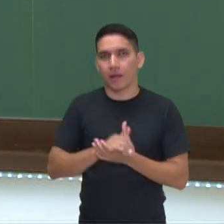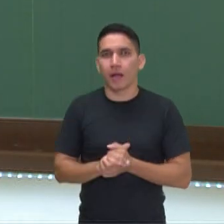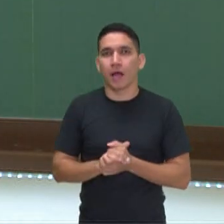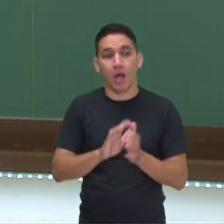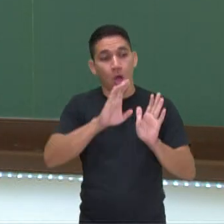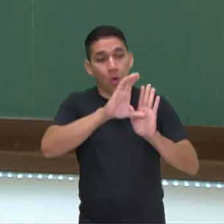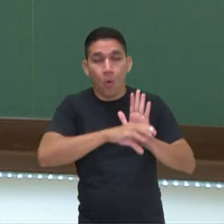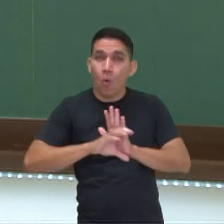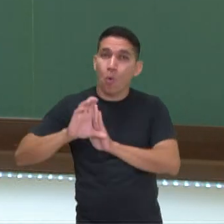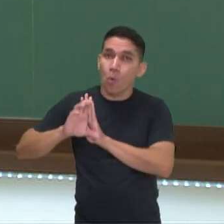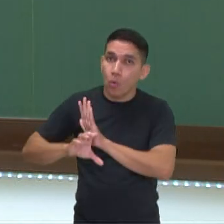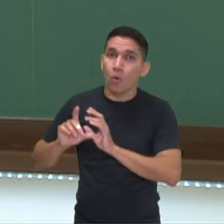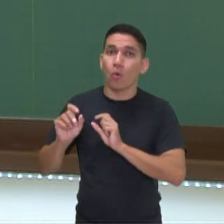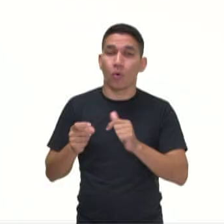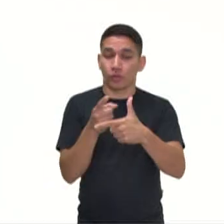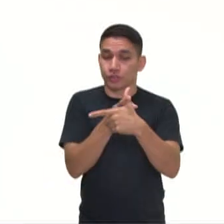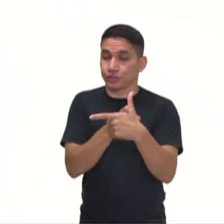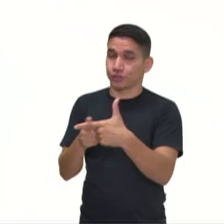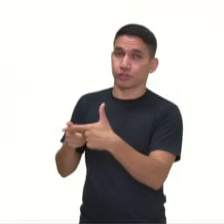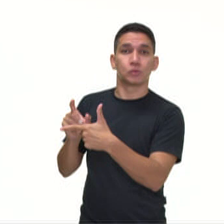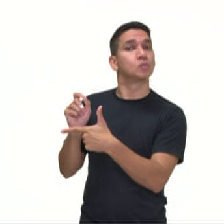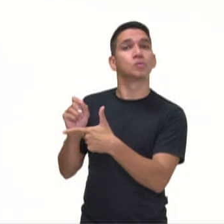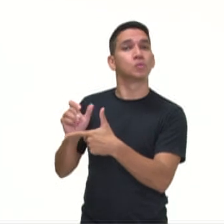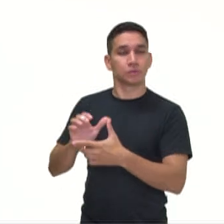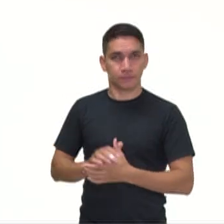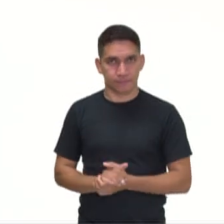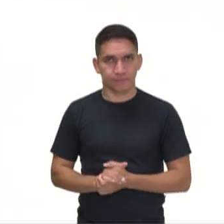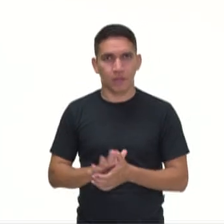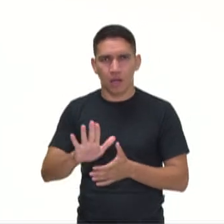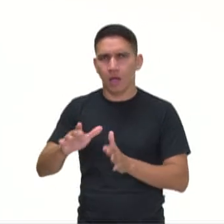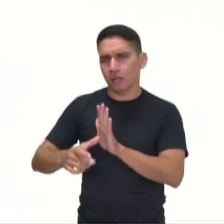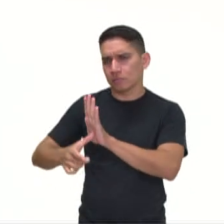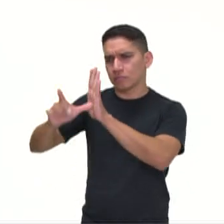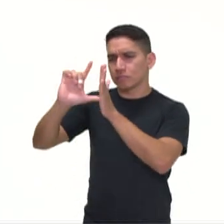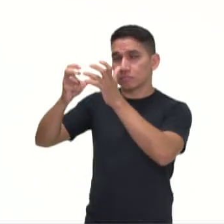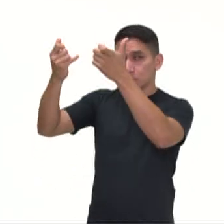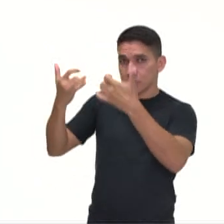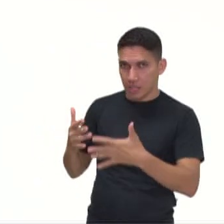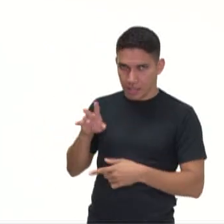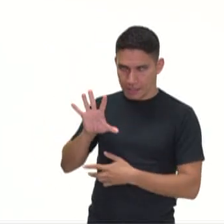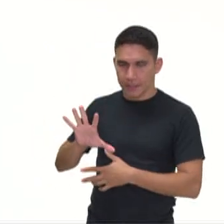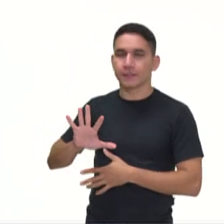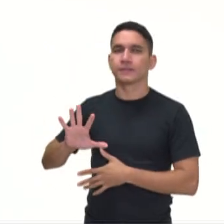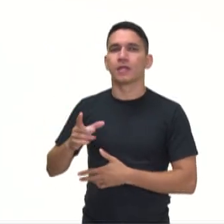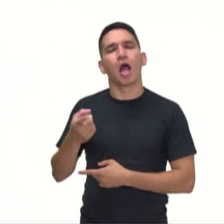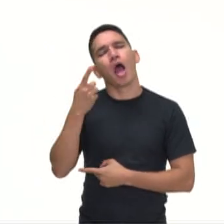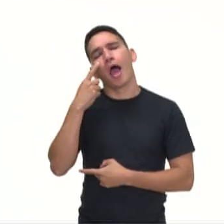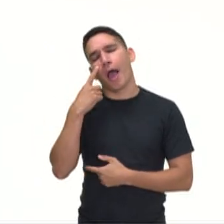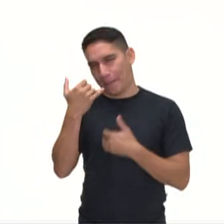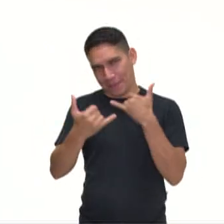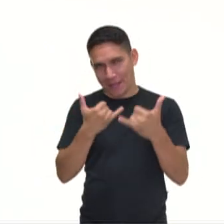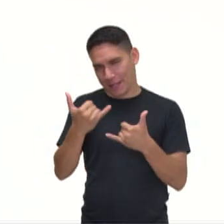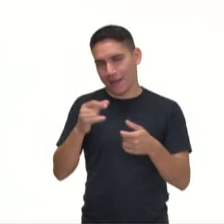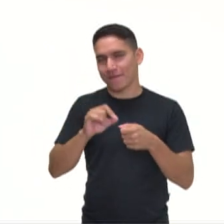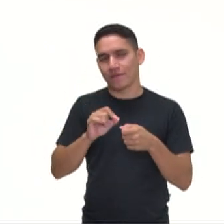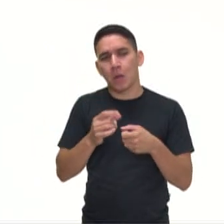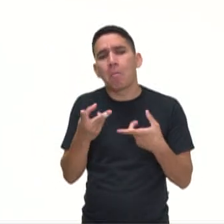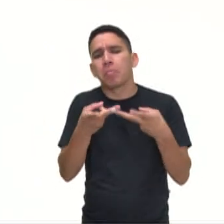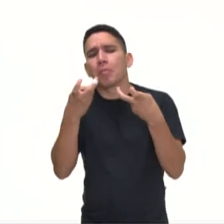os conceitos de divisão. Mas antes de falarmos sobre isso, vamos jogar o jogo dos